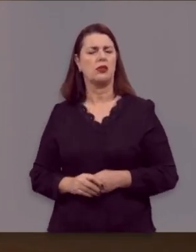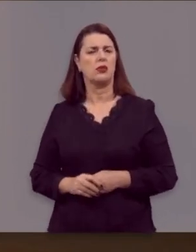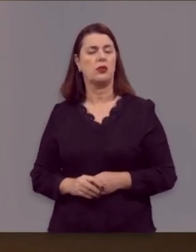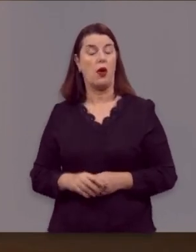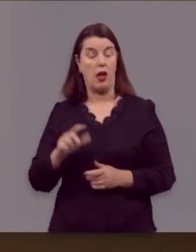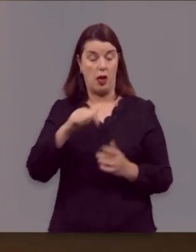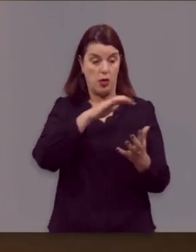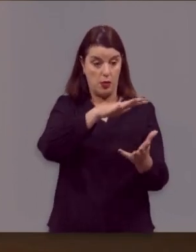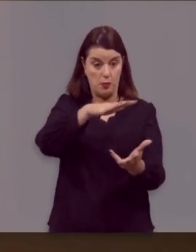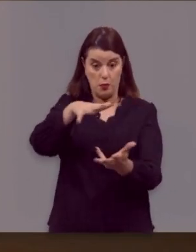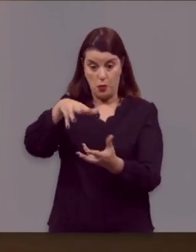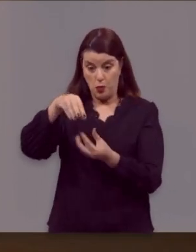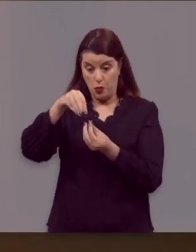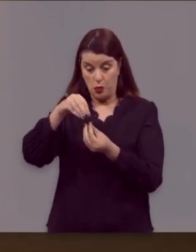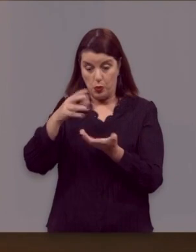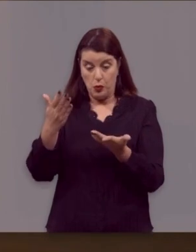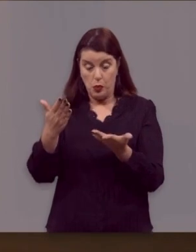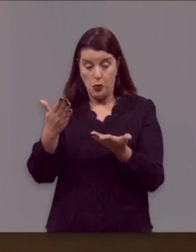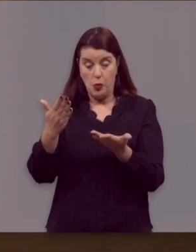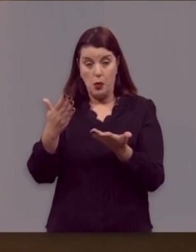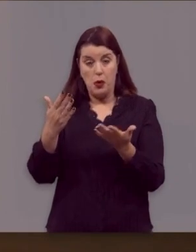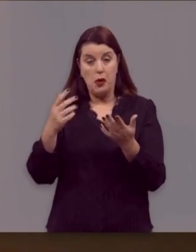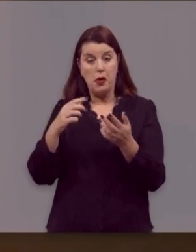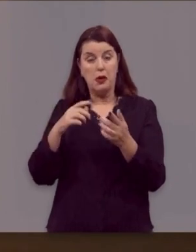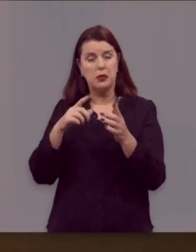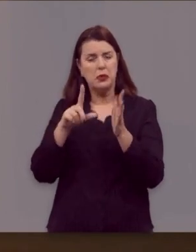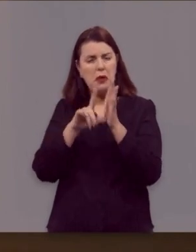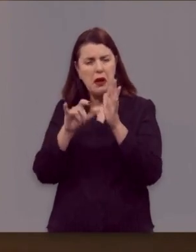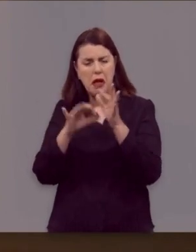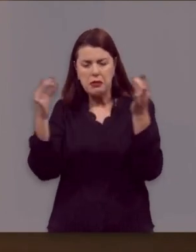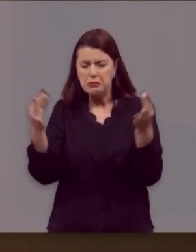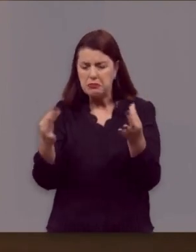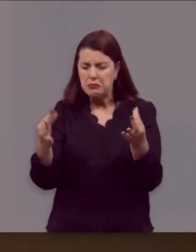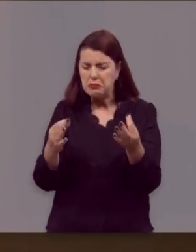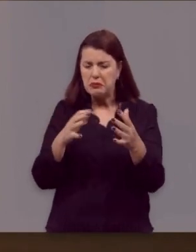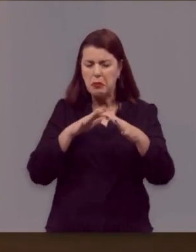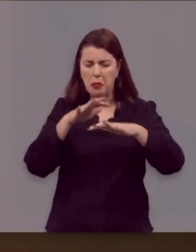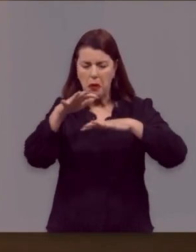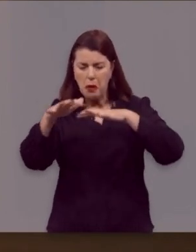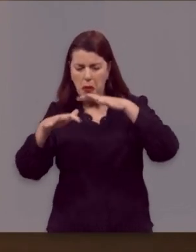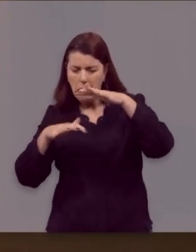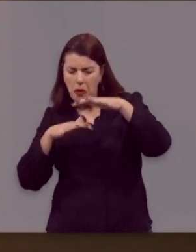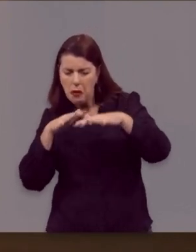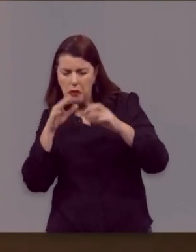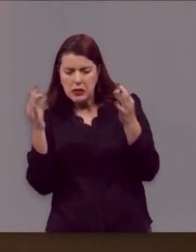Neste mundo tão vasto, com leis tão precisas, com movimentos tão harmônicos,